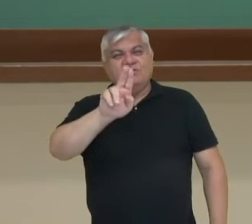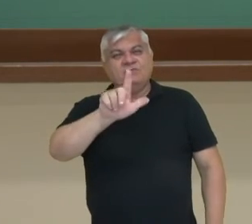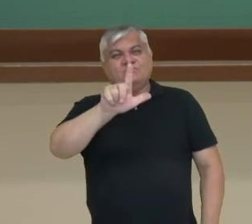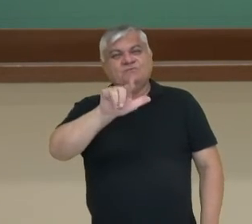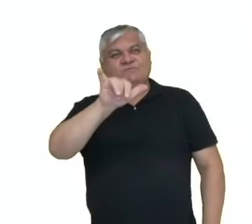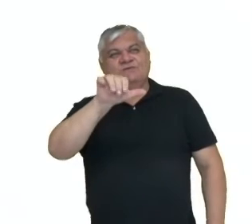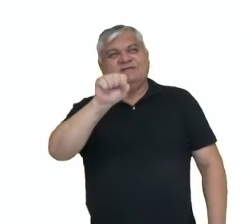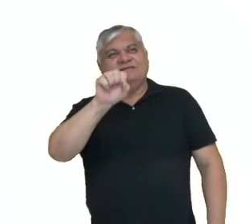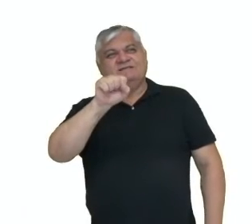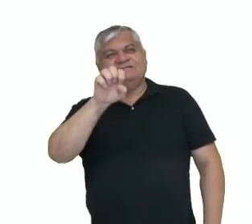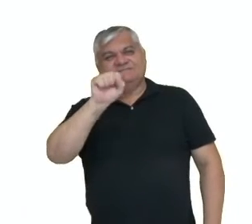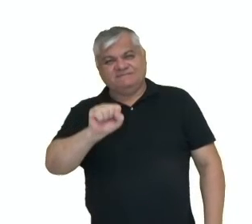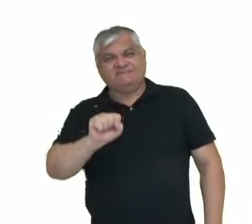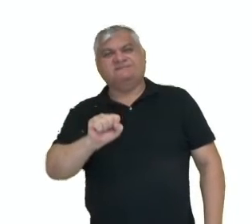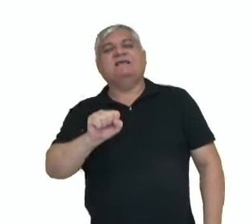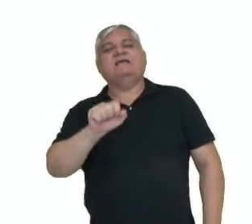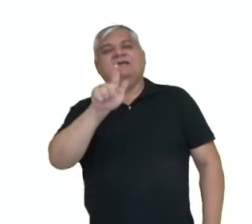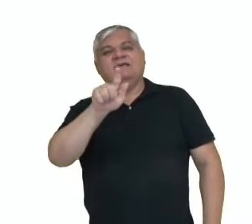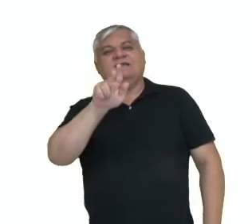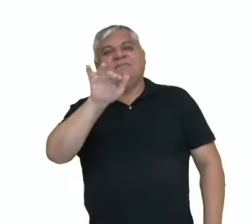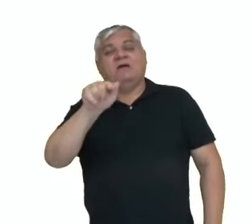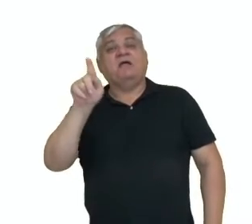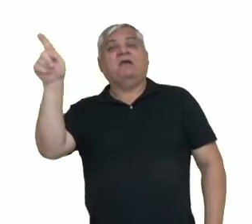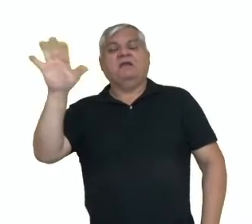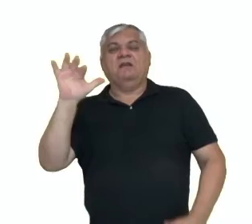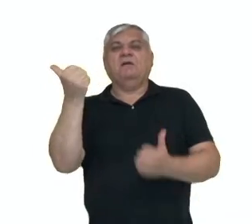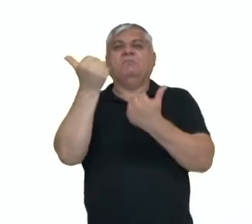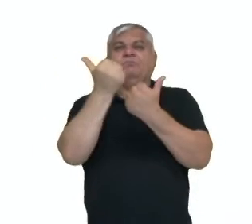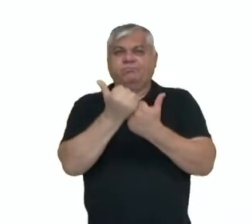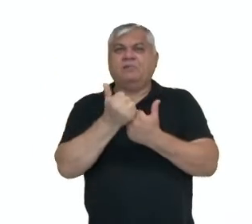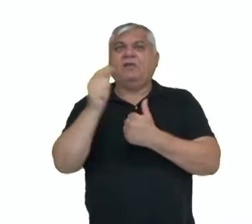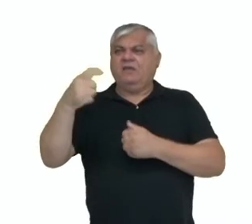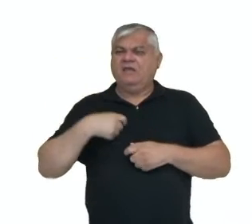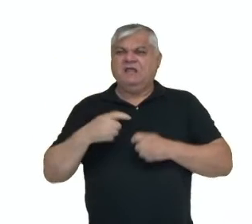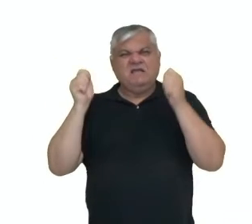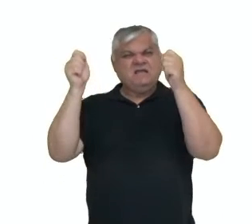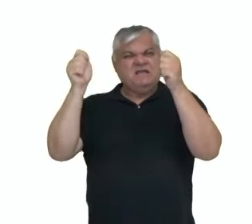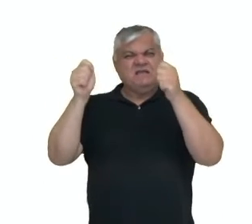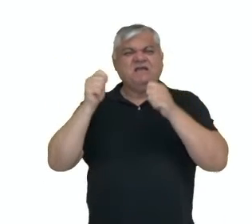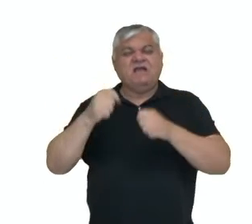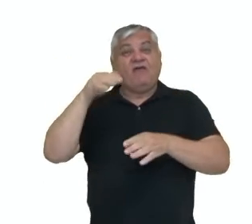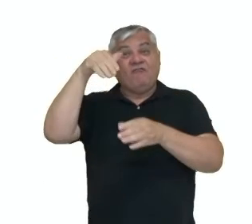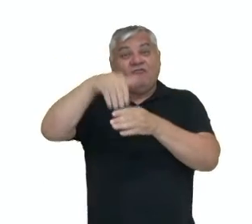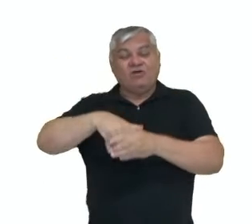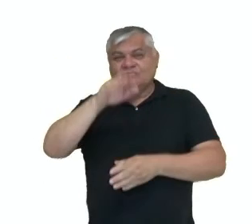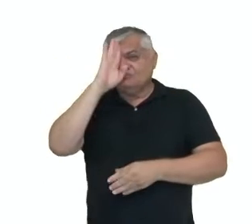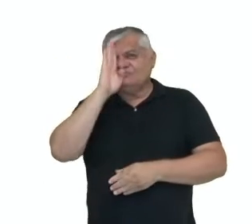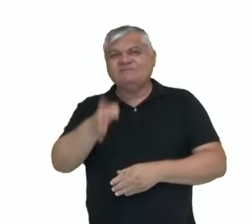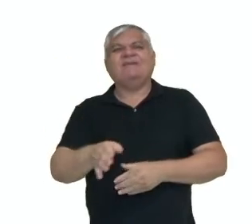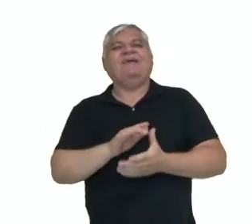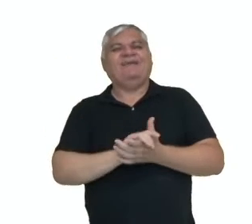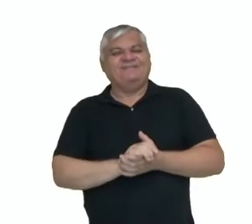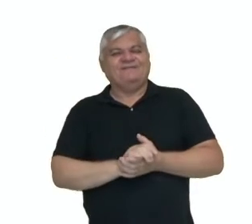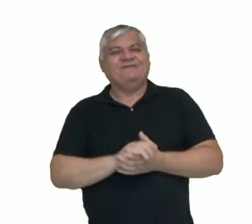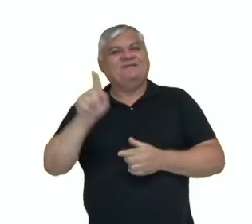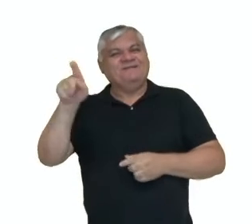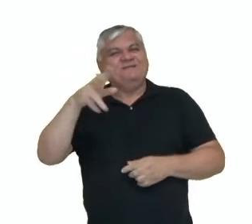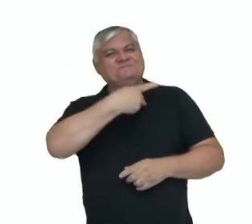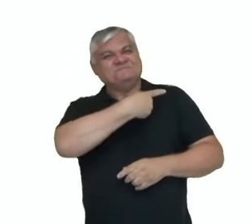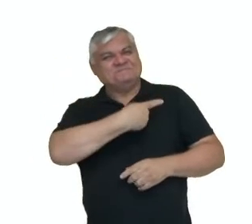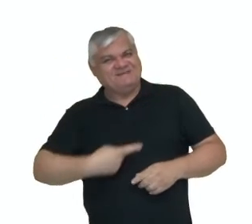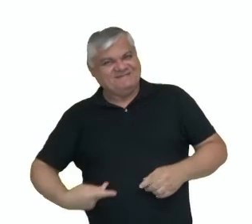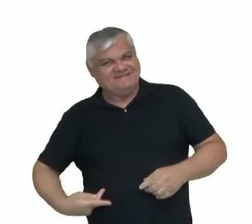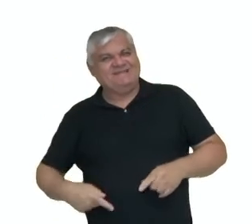além de ter sido um dos principais porta-vozes do movimento pelas diretas já, foi o presidente da Assembleia Nacional Constituinte, que foi instalada